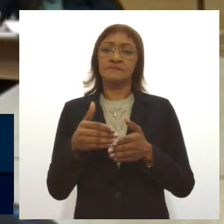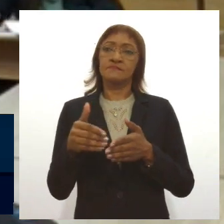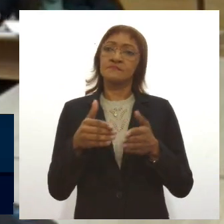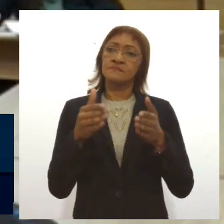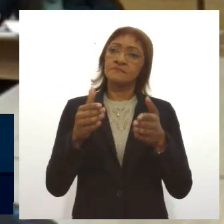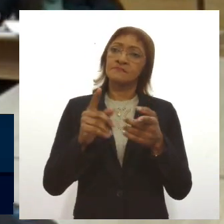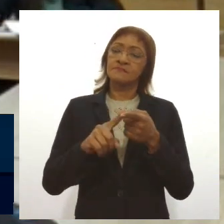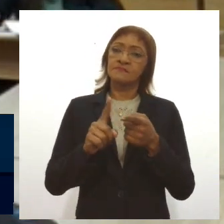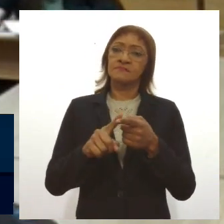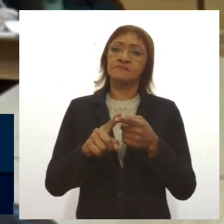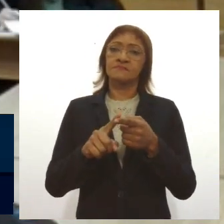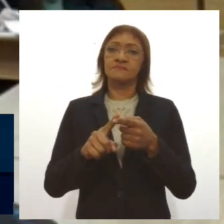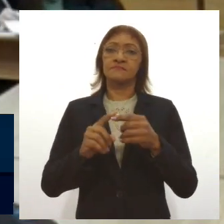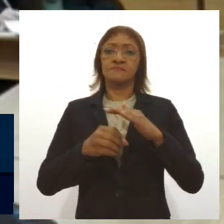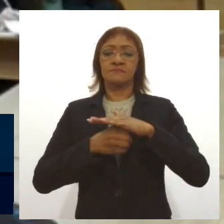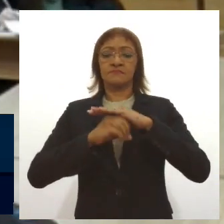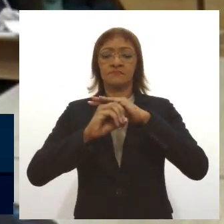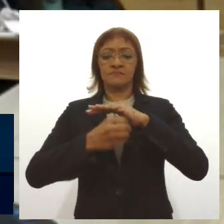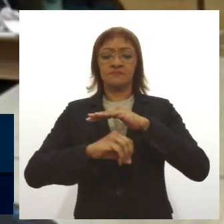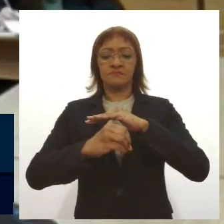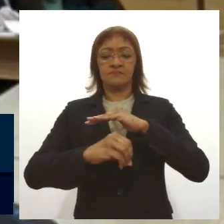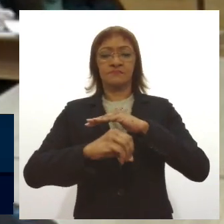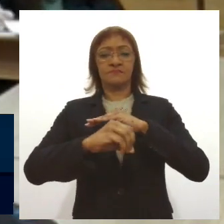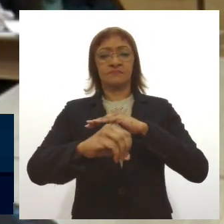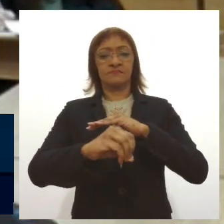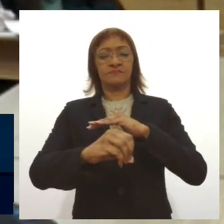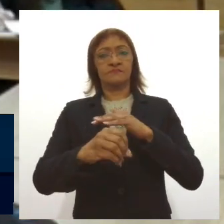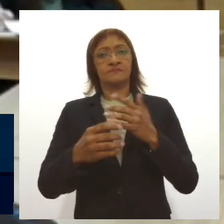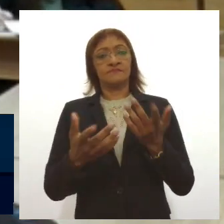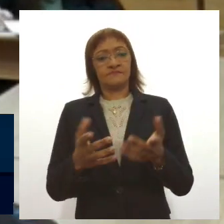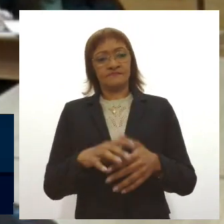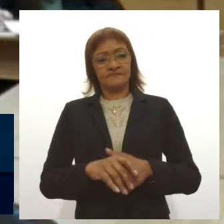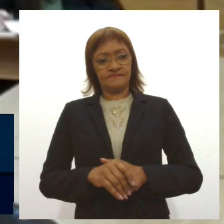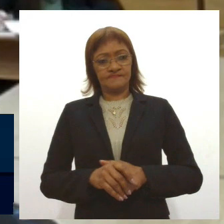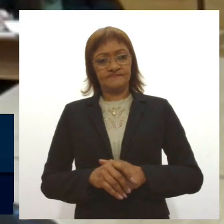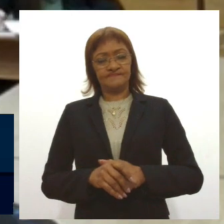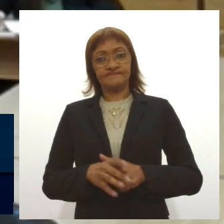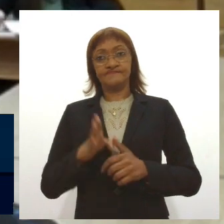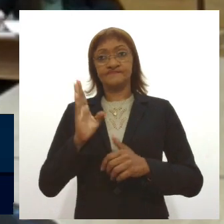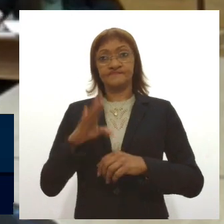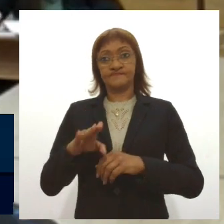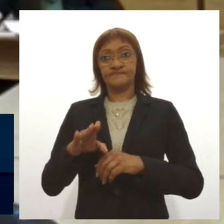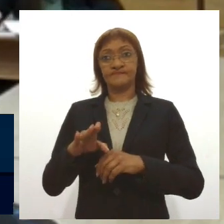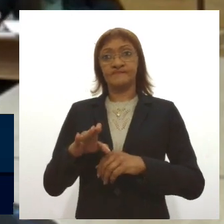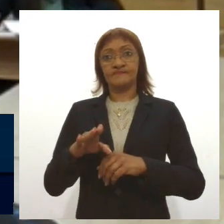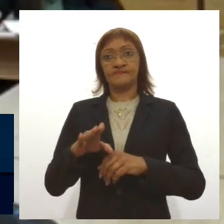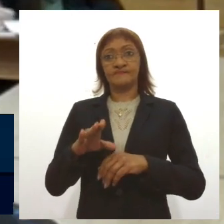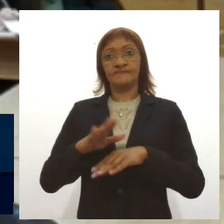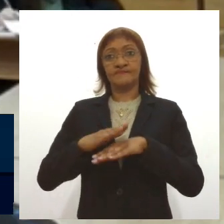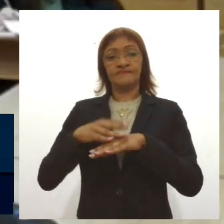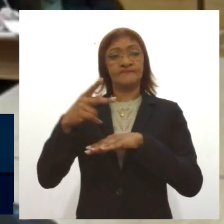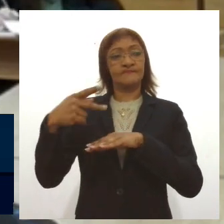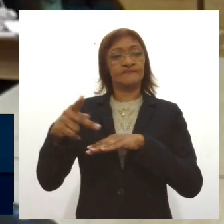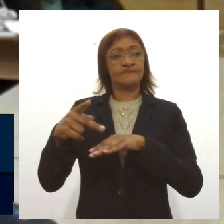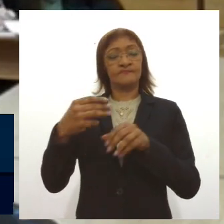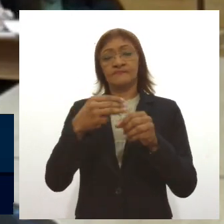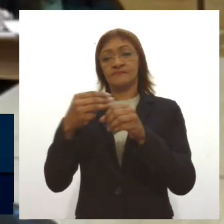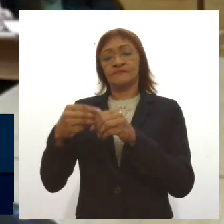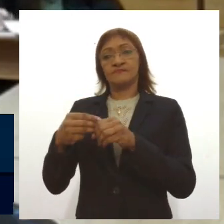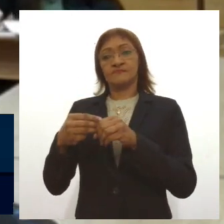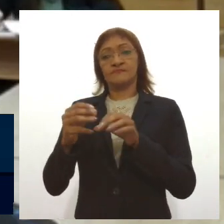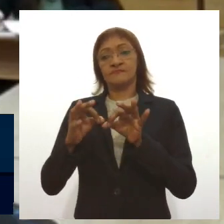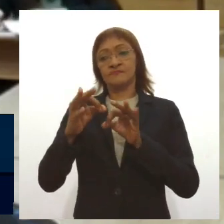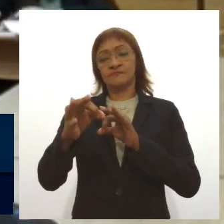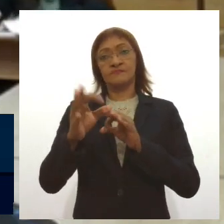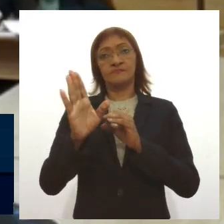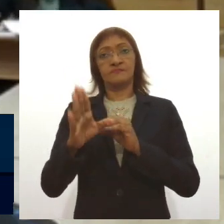o esgotamento sanitário e resíduos sólidos, já que a drenagem normalmente fica por conta dos municípios.